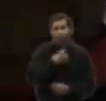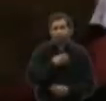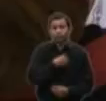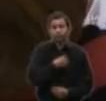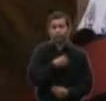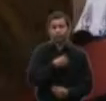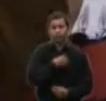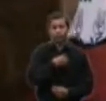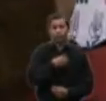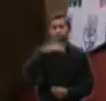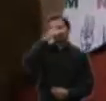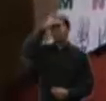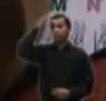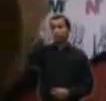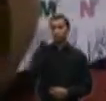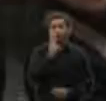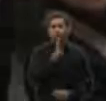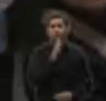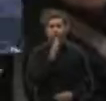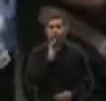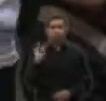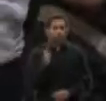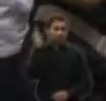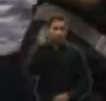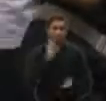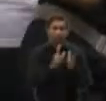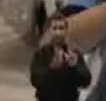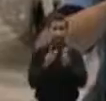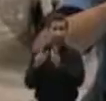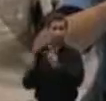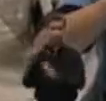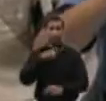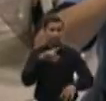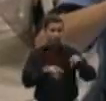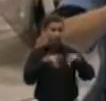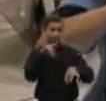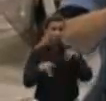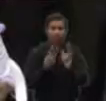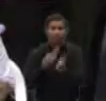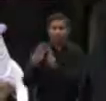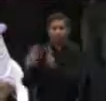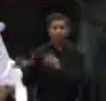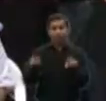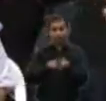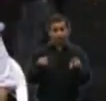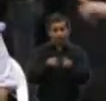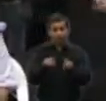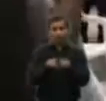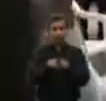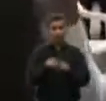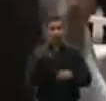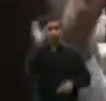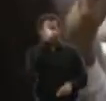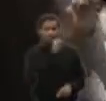O público conheceu a importância da língua brasileira de sinais, participou de uma grande oficina de aprendizagem e